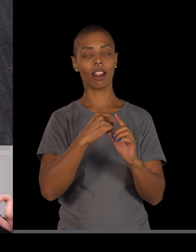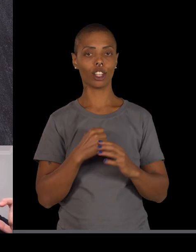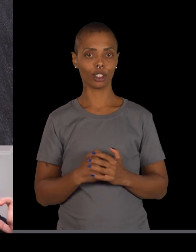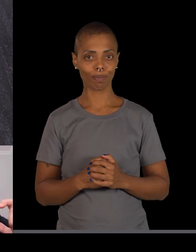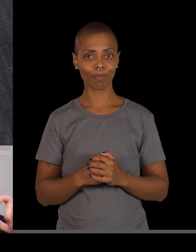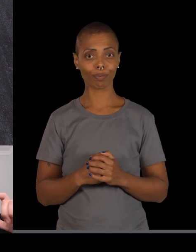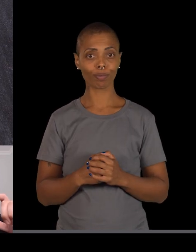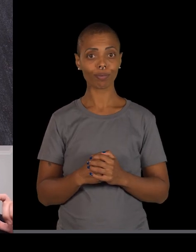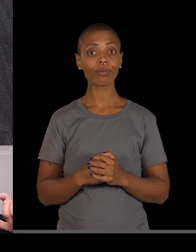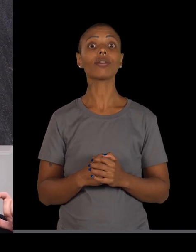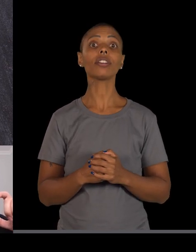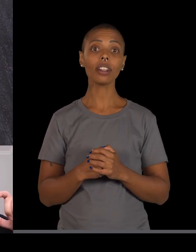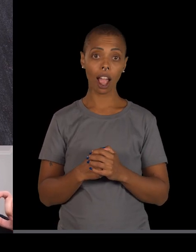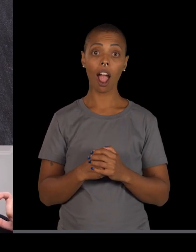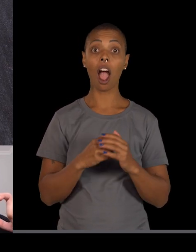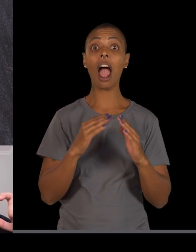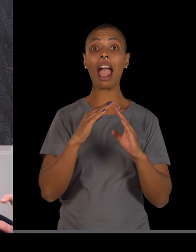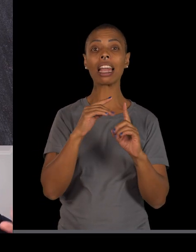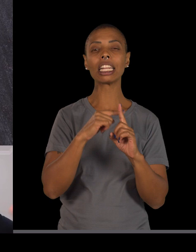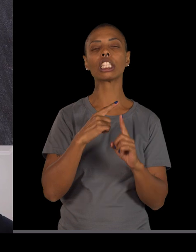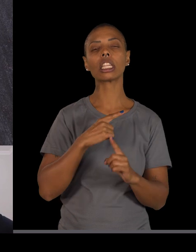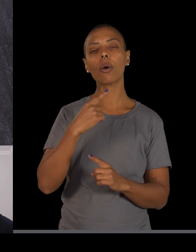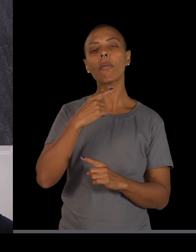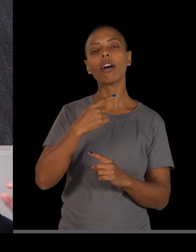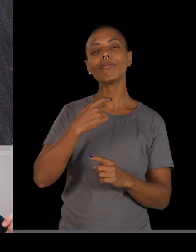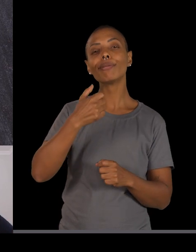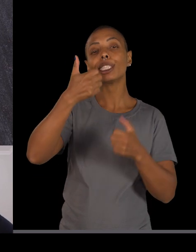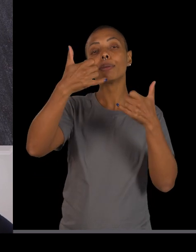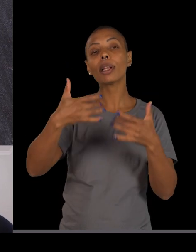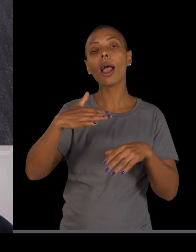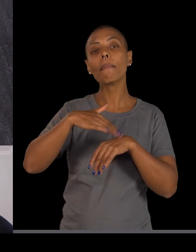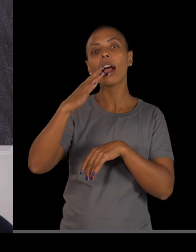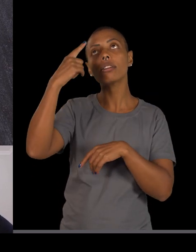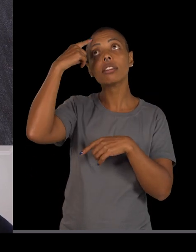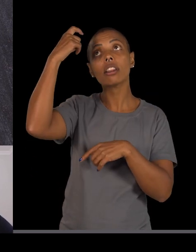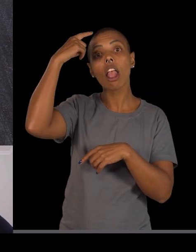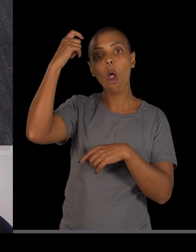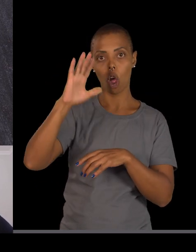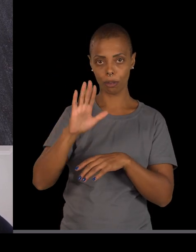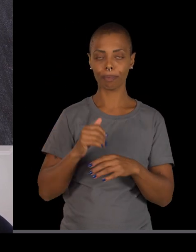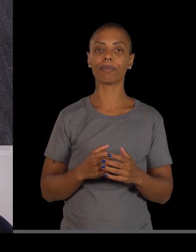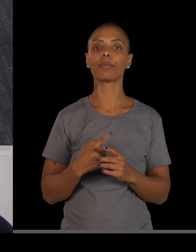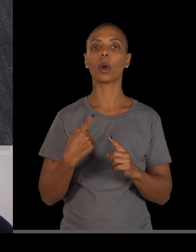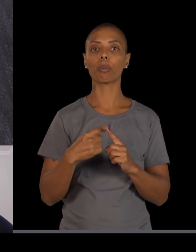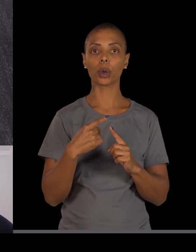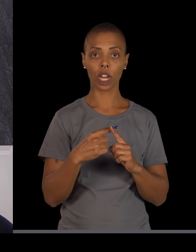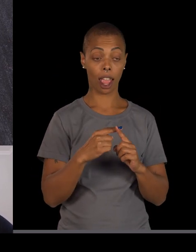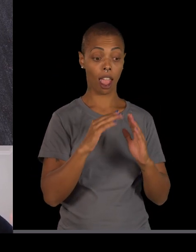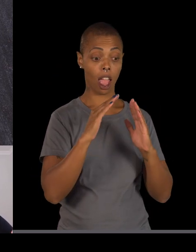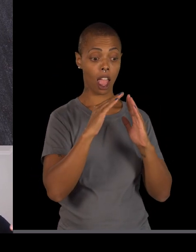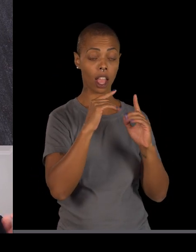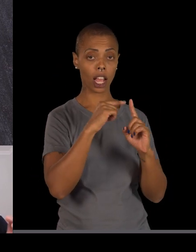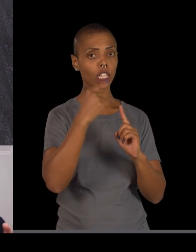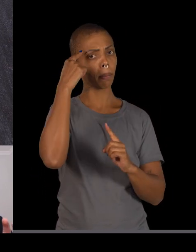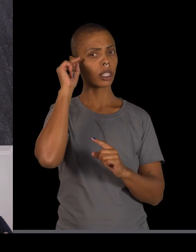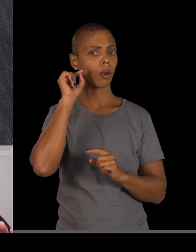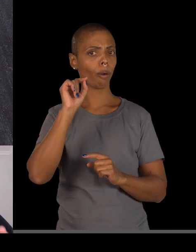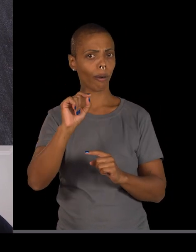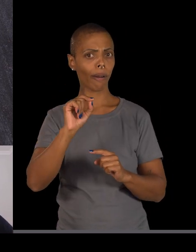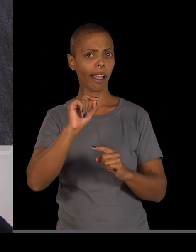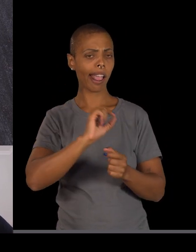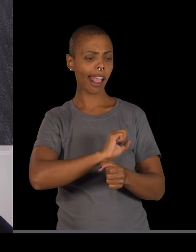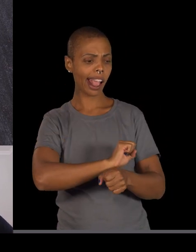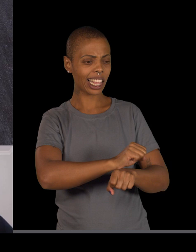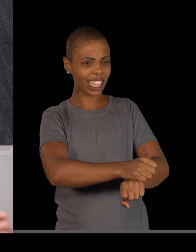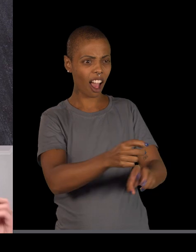vai trazer aí uma justificativa mais do ponto de vista ideológico. Para a igreja, qual que é a ideia da escravidão indígena? A